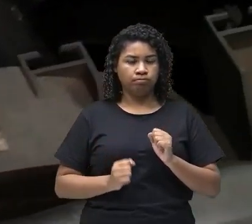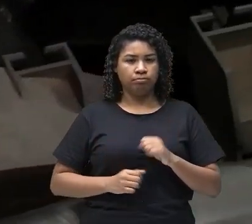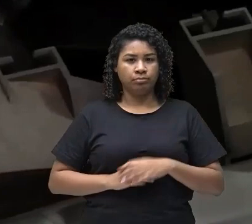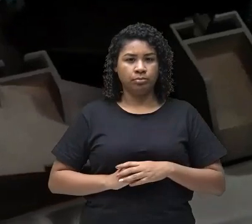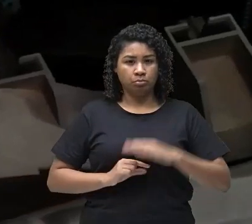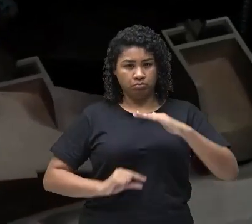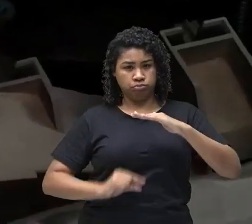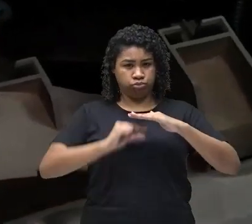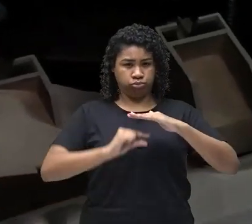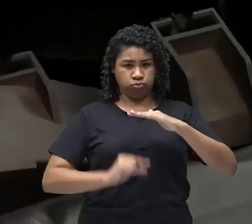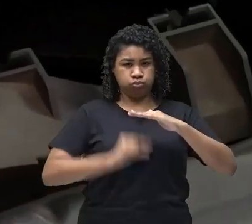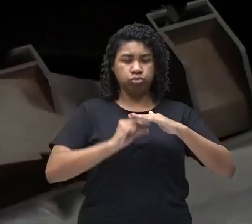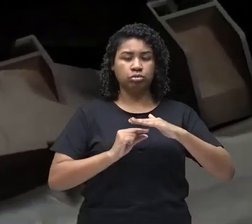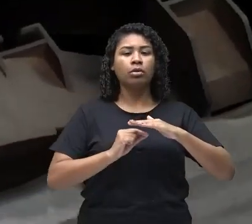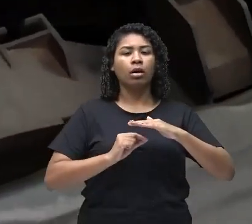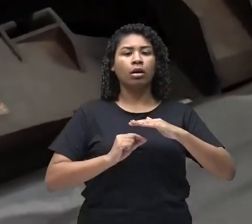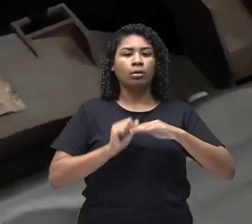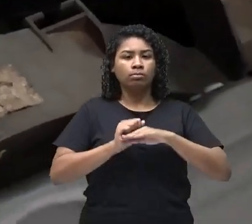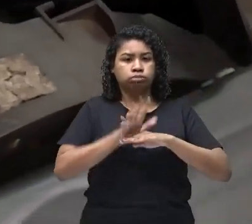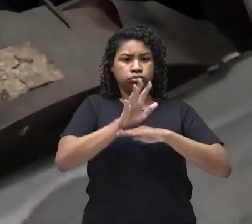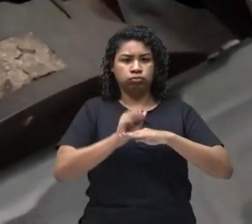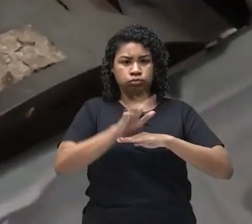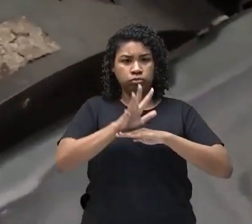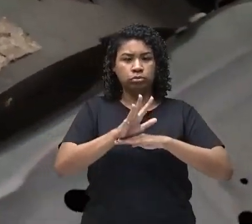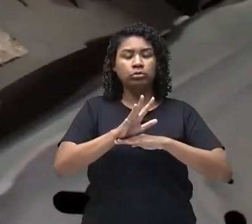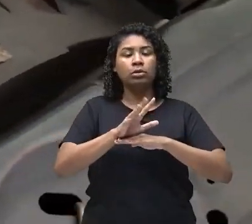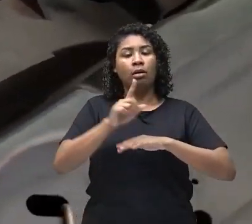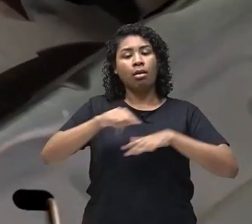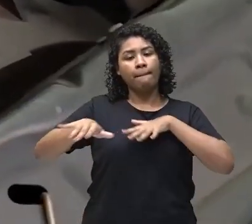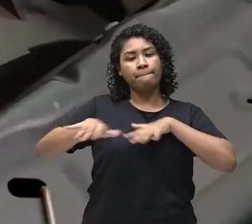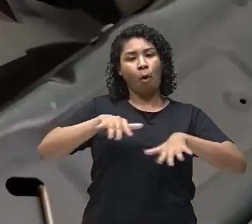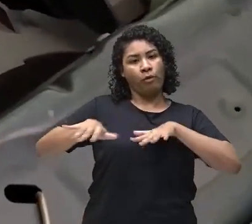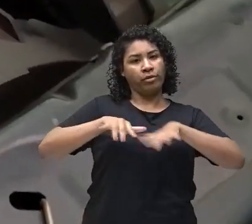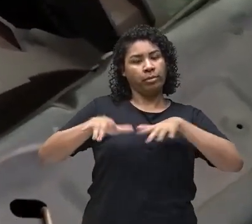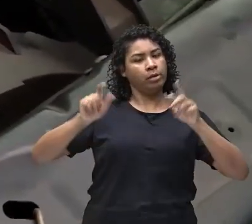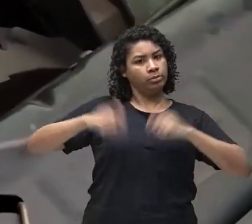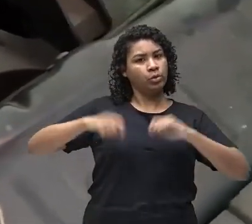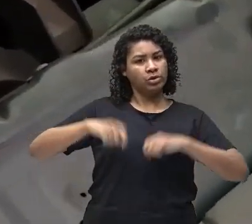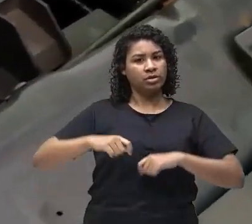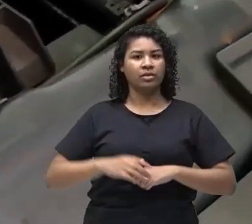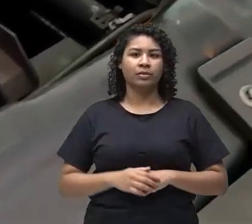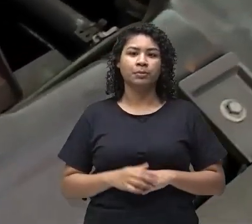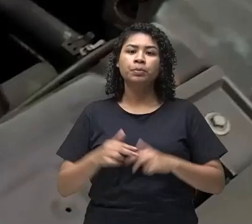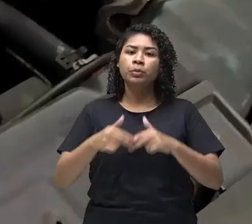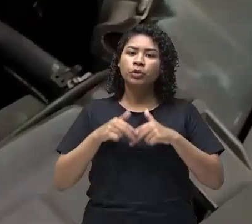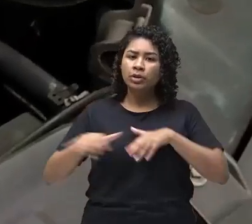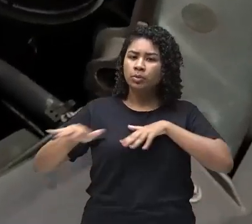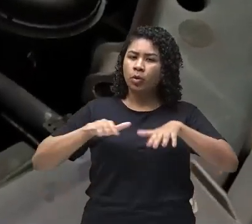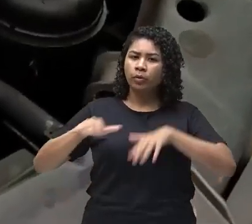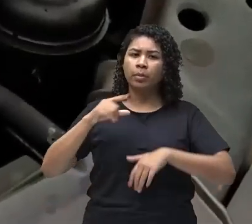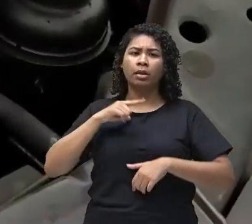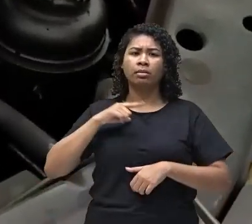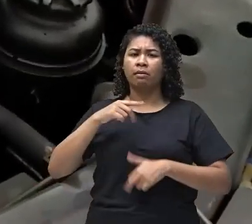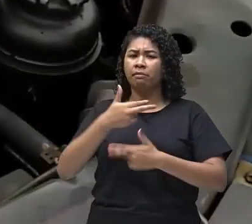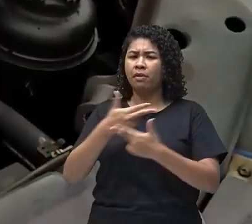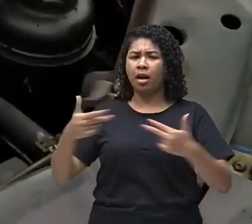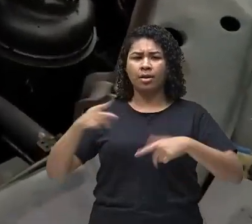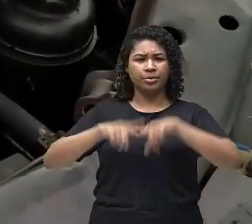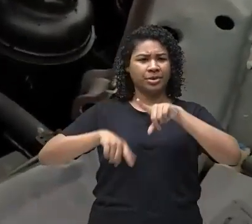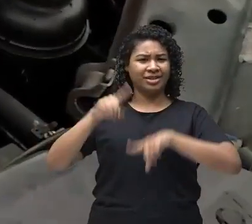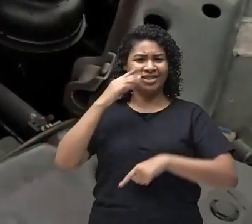e esse movimento ele é transmitido através né de várias engrenagens